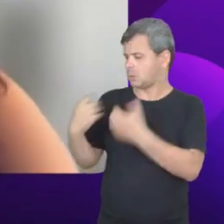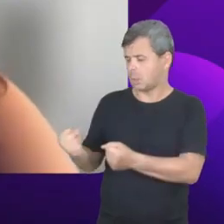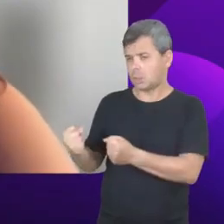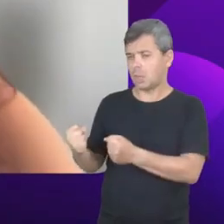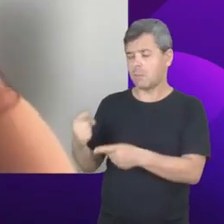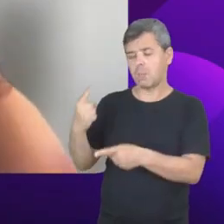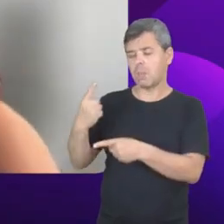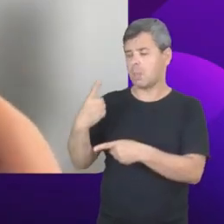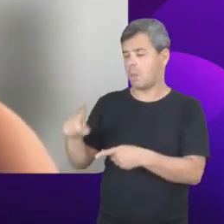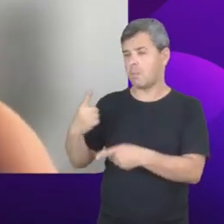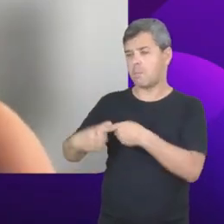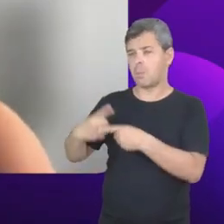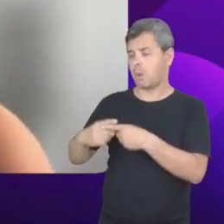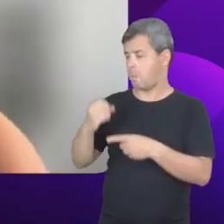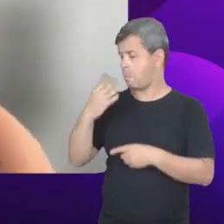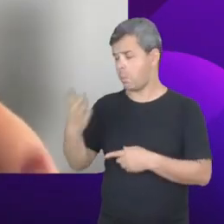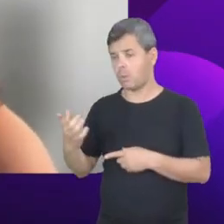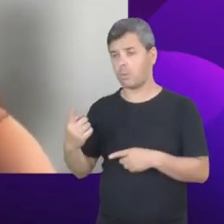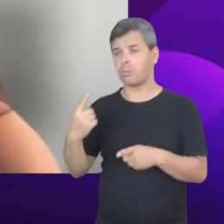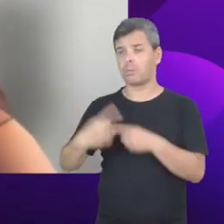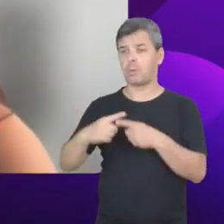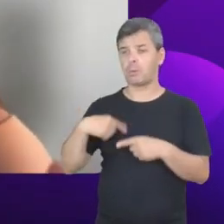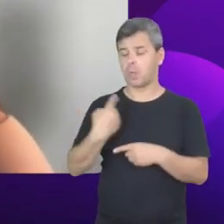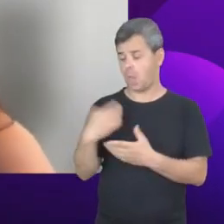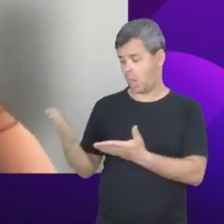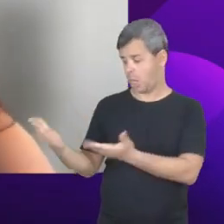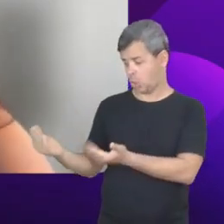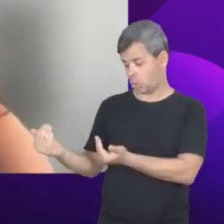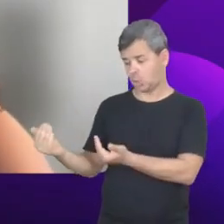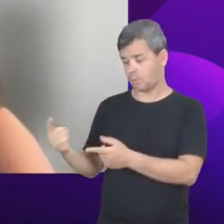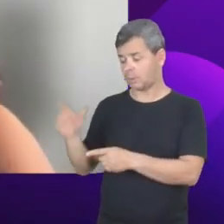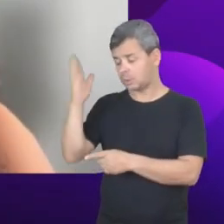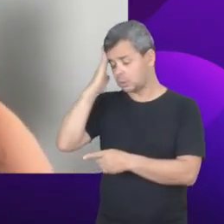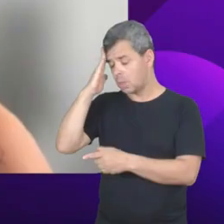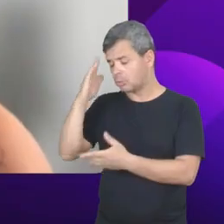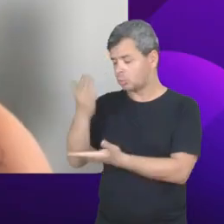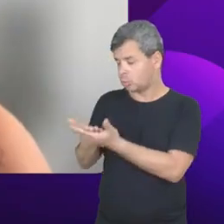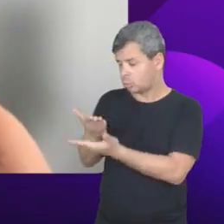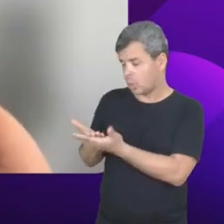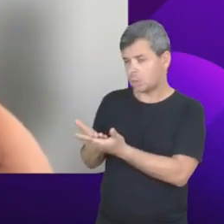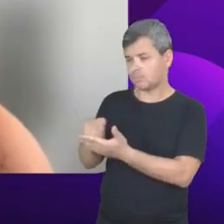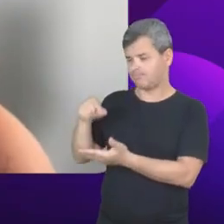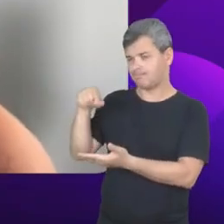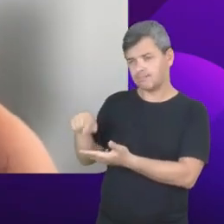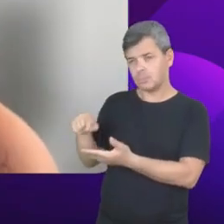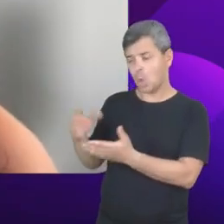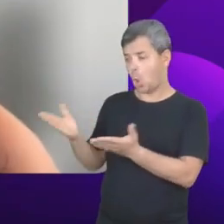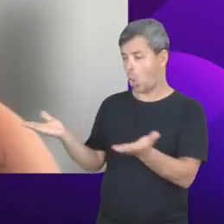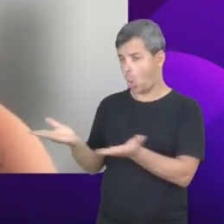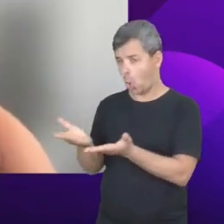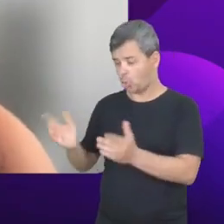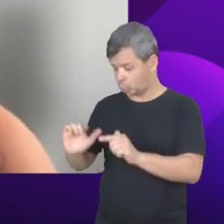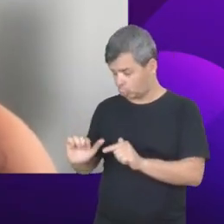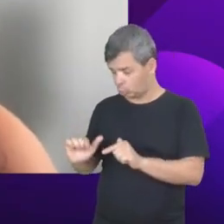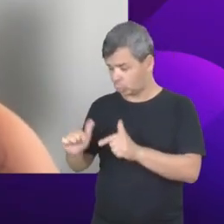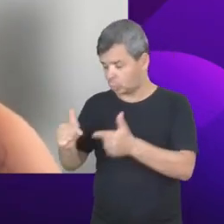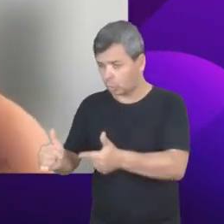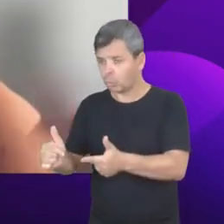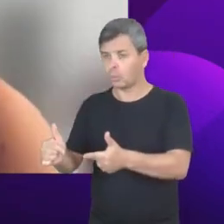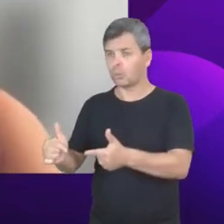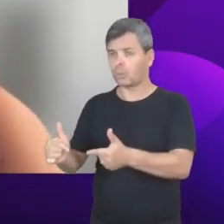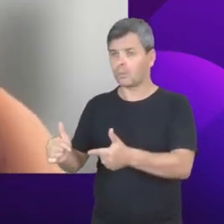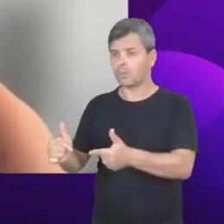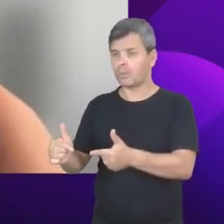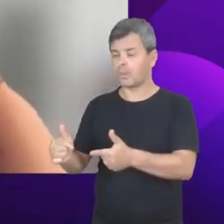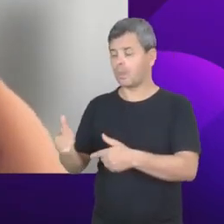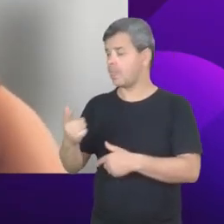não porque nunca nada tá bom, mas porque quem é jovem, quem é estudante, sabe que hoje luta por algo que